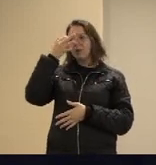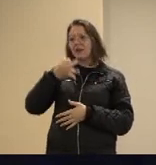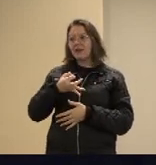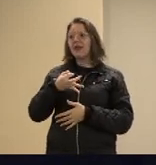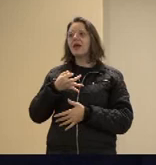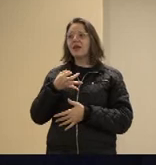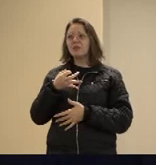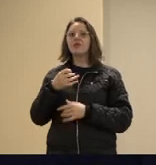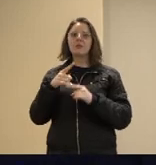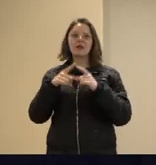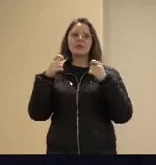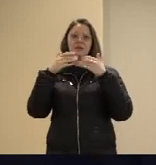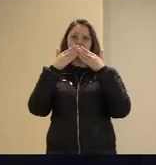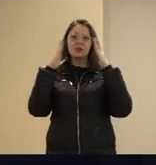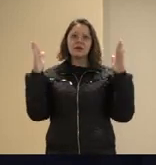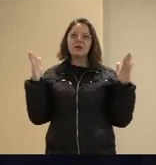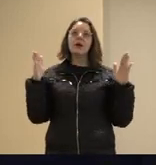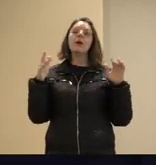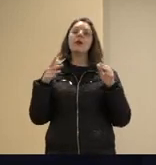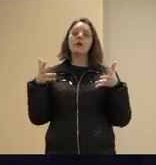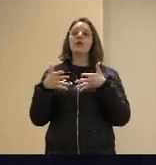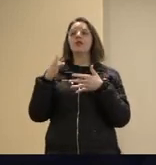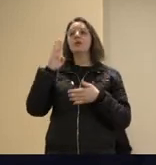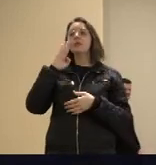participação principalmente do poder público.